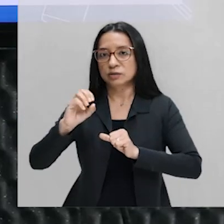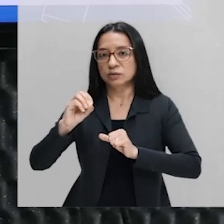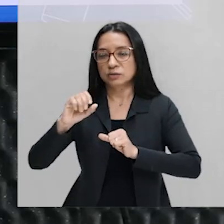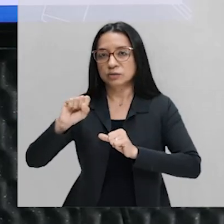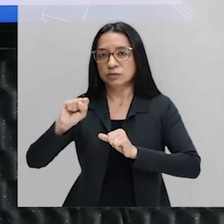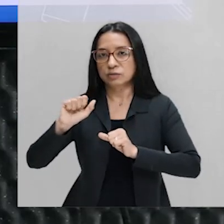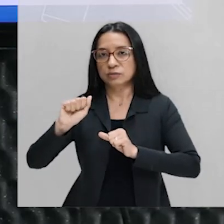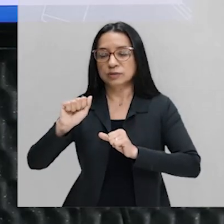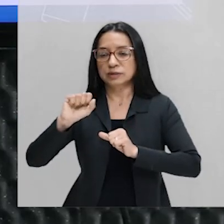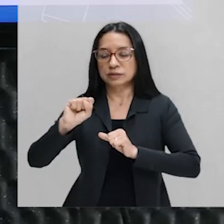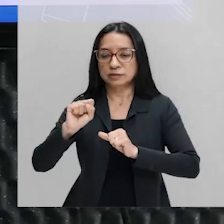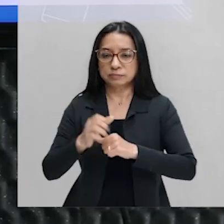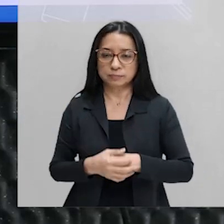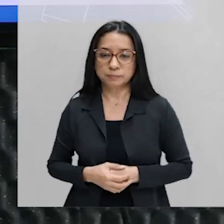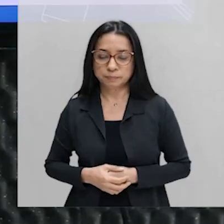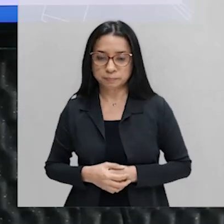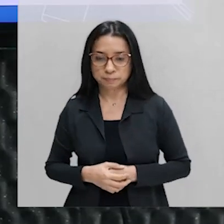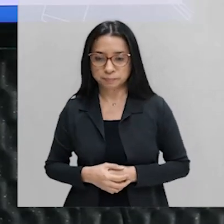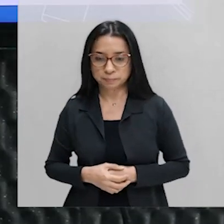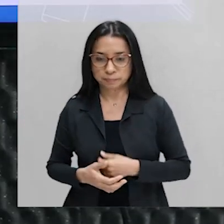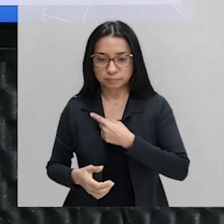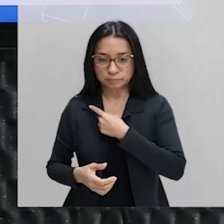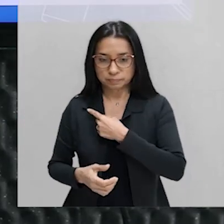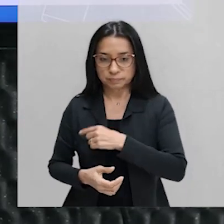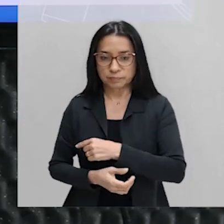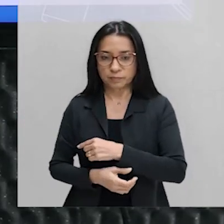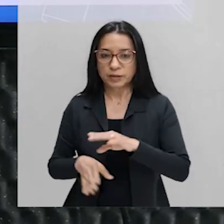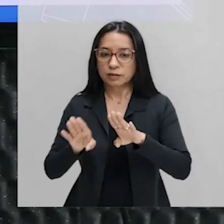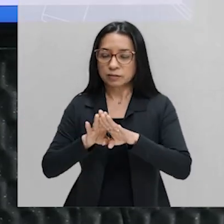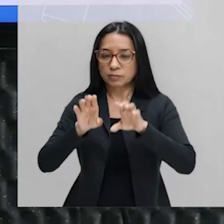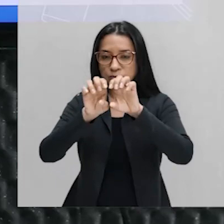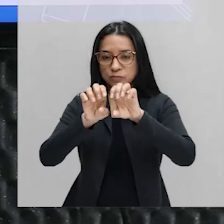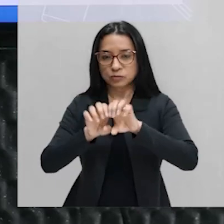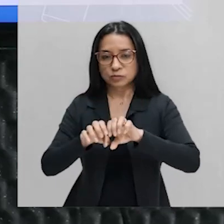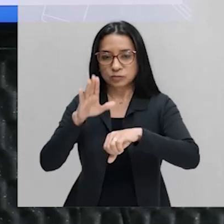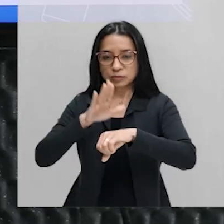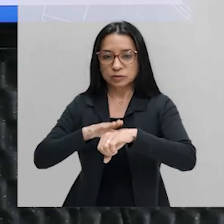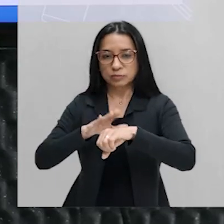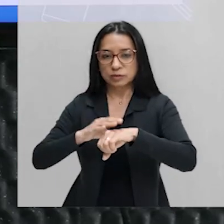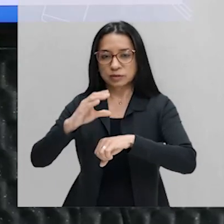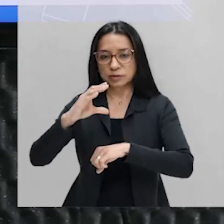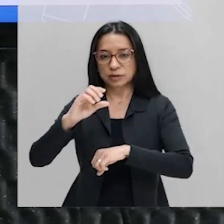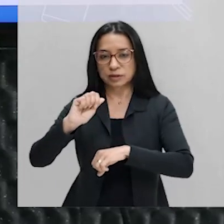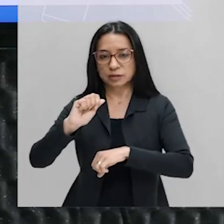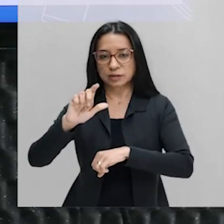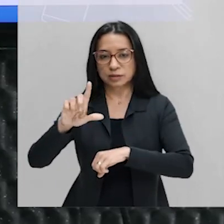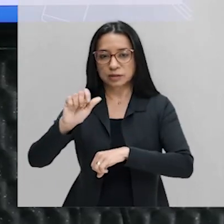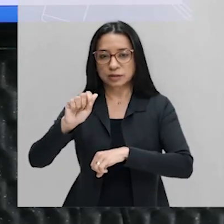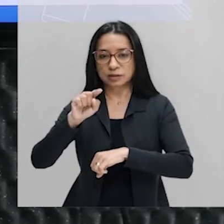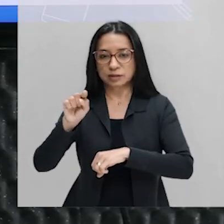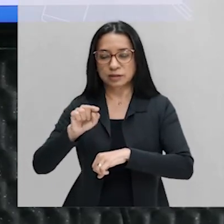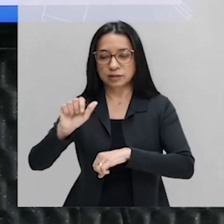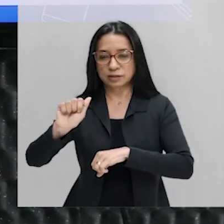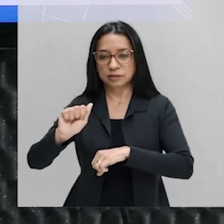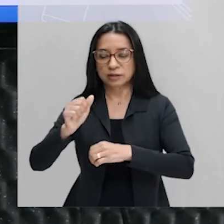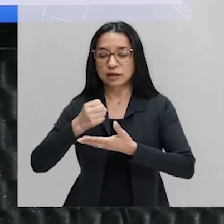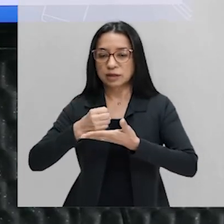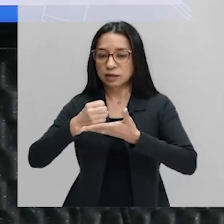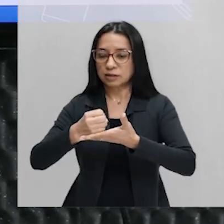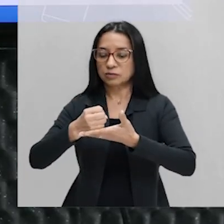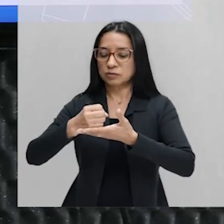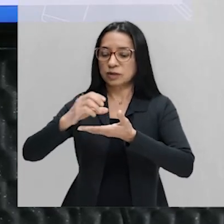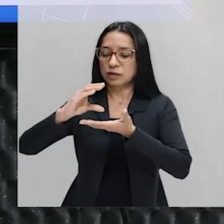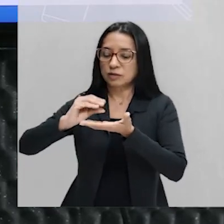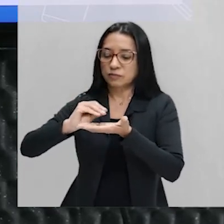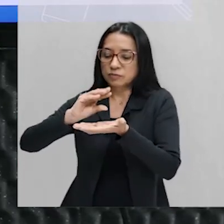essas estruturas aqui chamadas de calasa, que vai ajudar com que essa gema fique fixa ali, para ela não